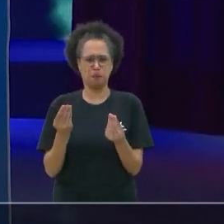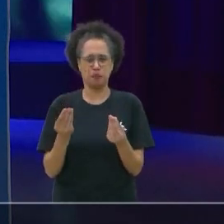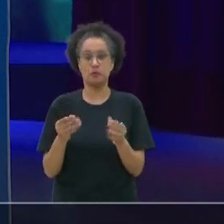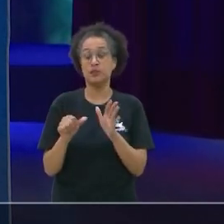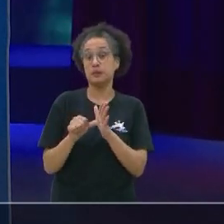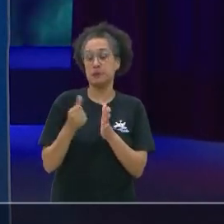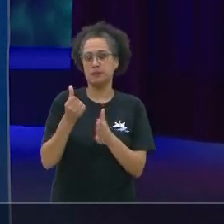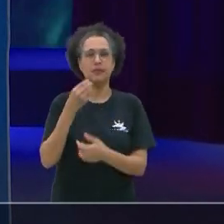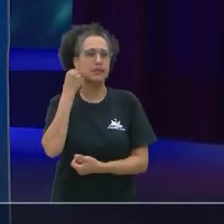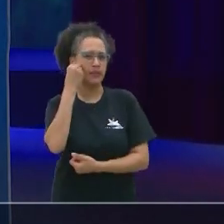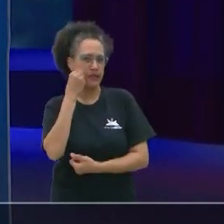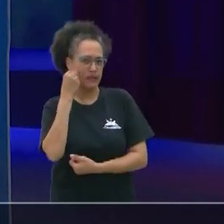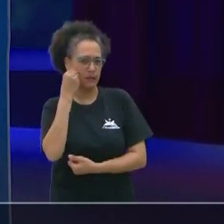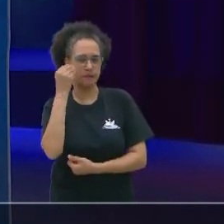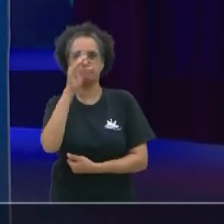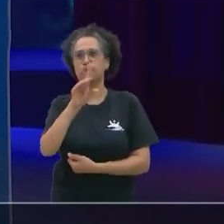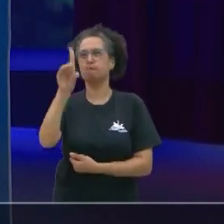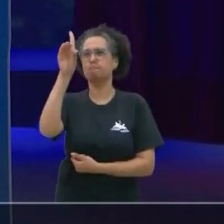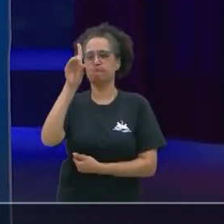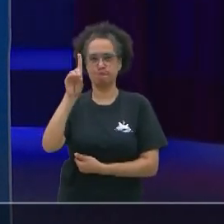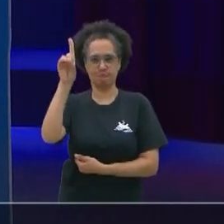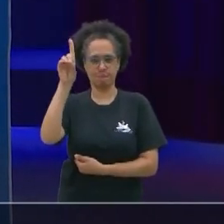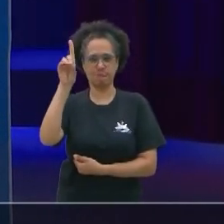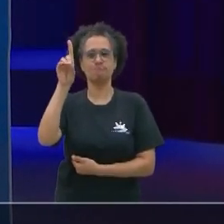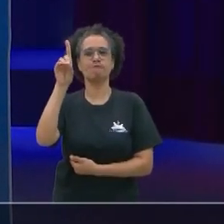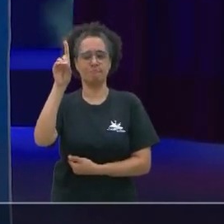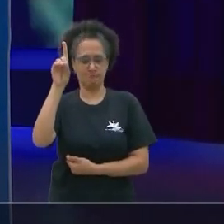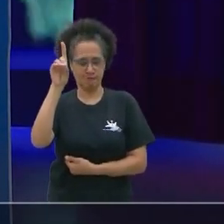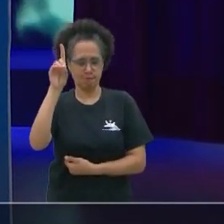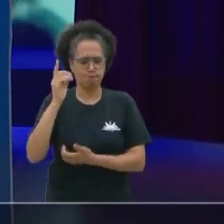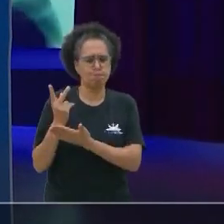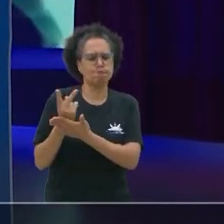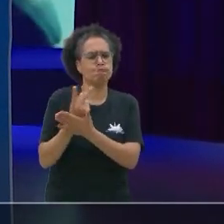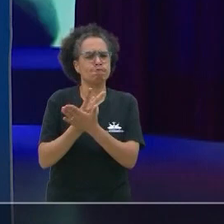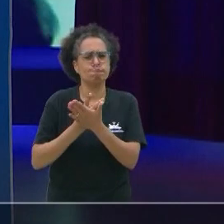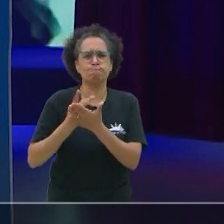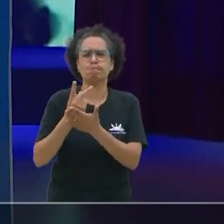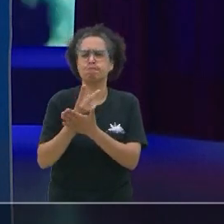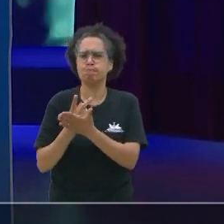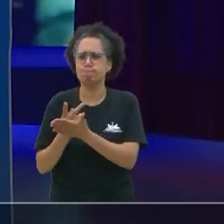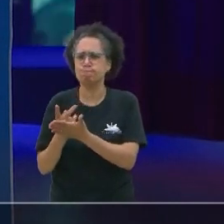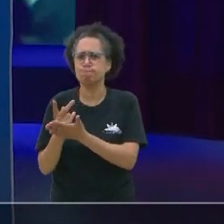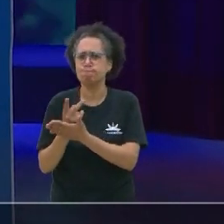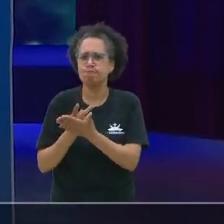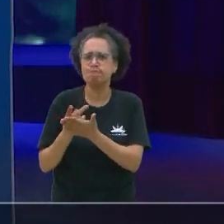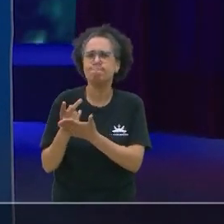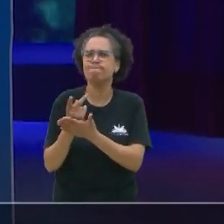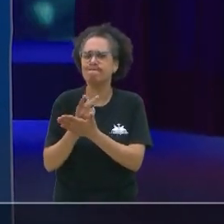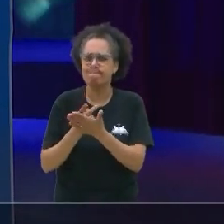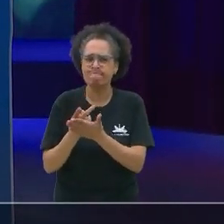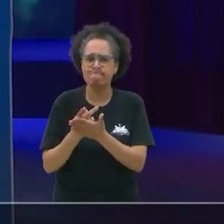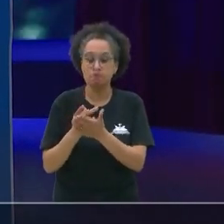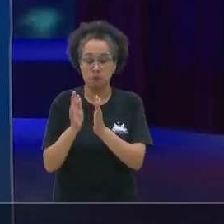nesta experiência de Deus, né? A buscar pela sua palavra,